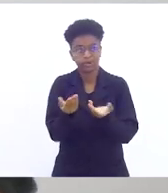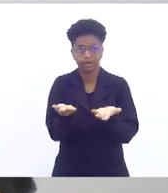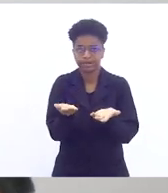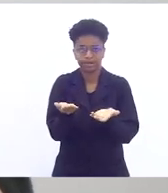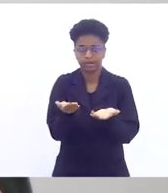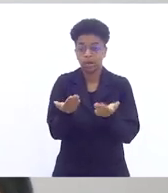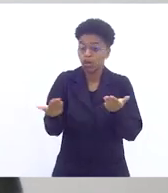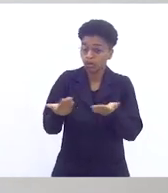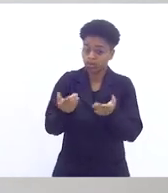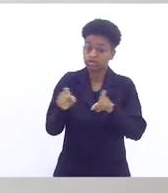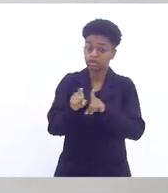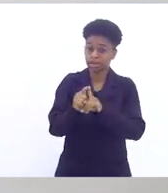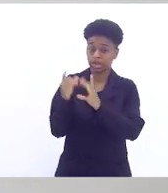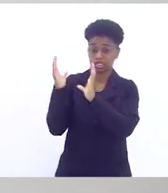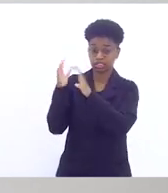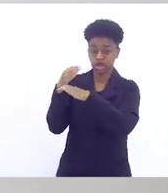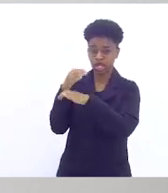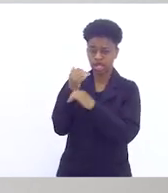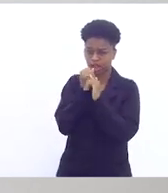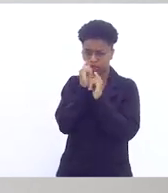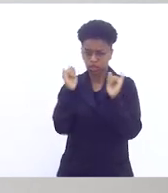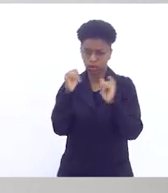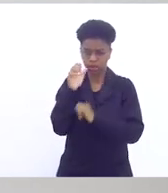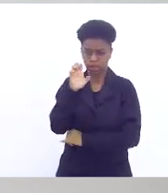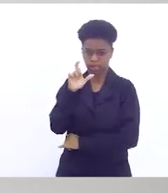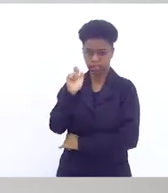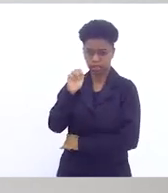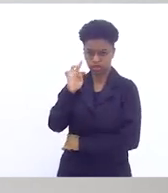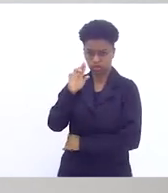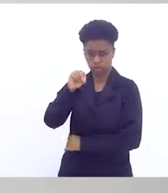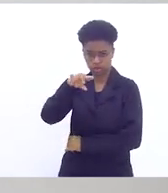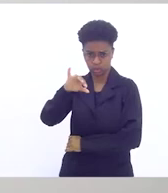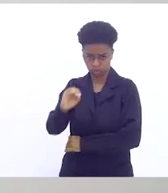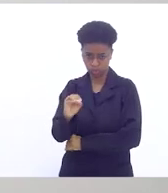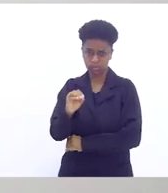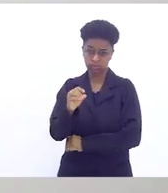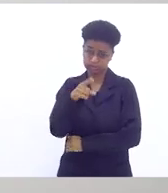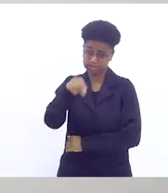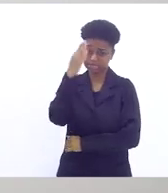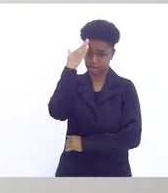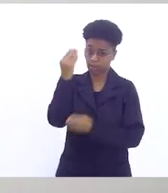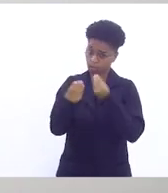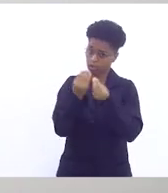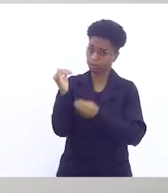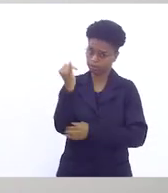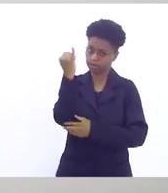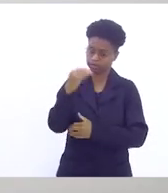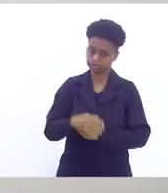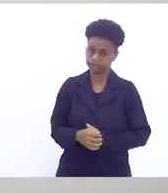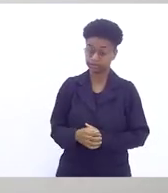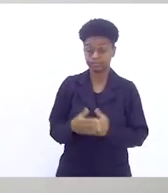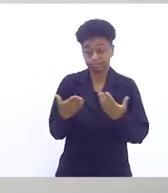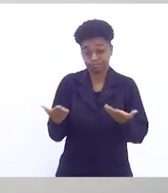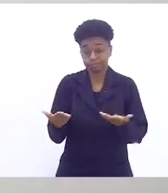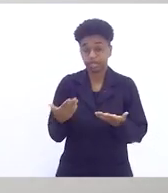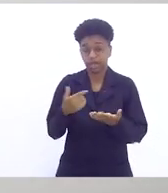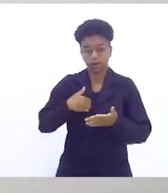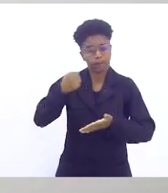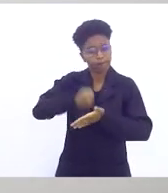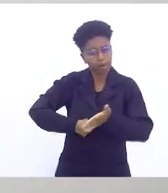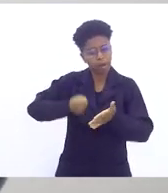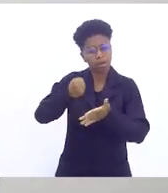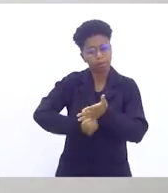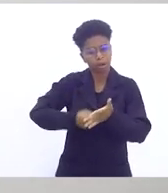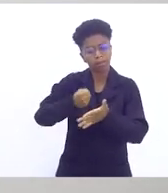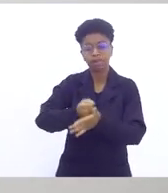um engenheiro eletrônico acho que vocês têm ideia do que é importante mecatrônica é importante então eu tô brigando nisso